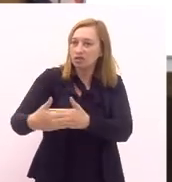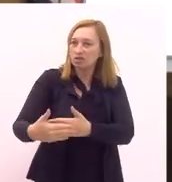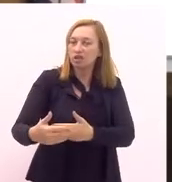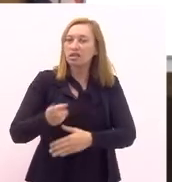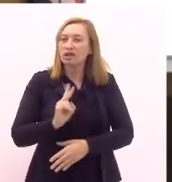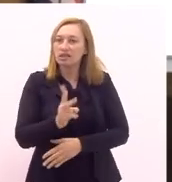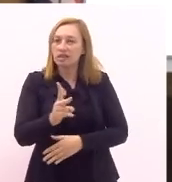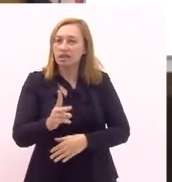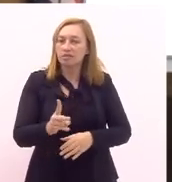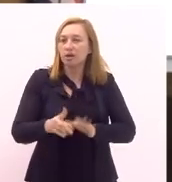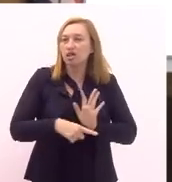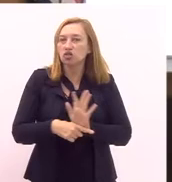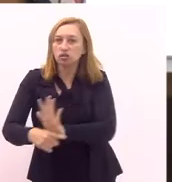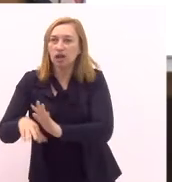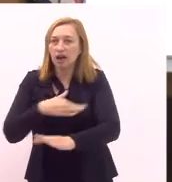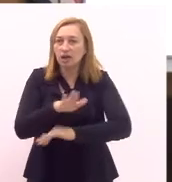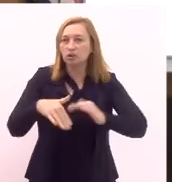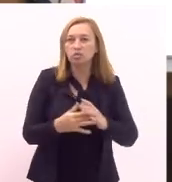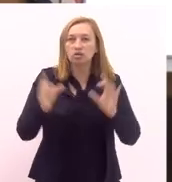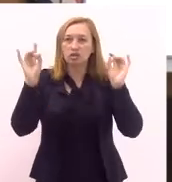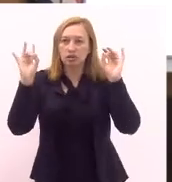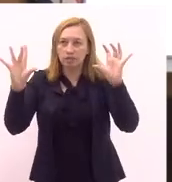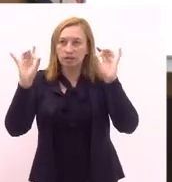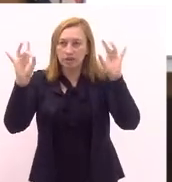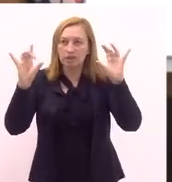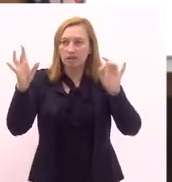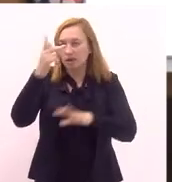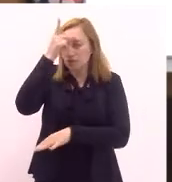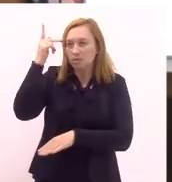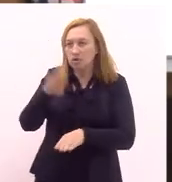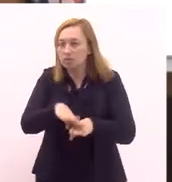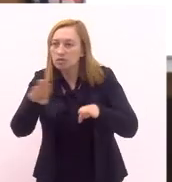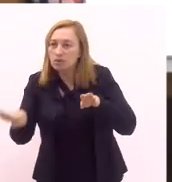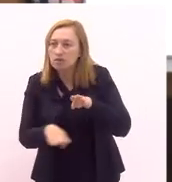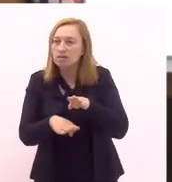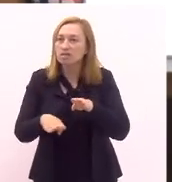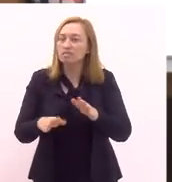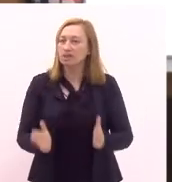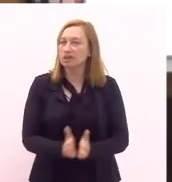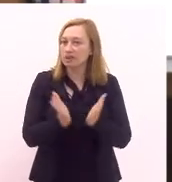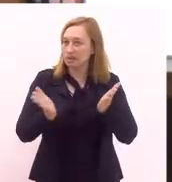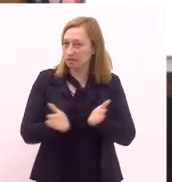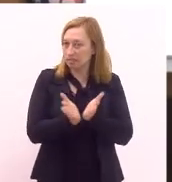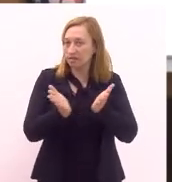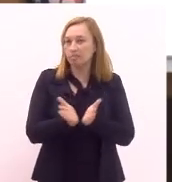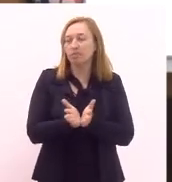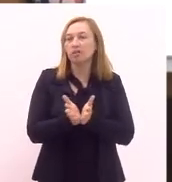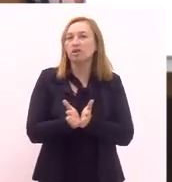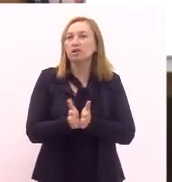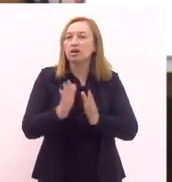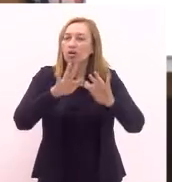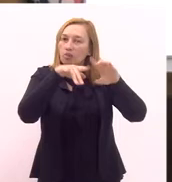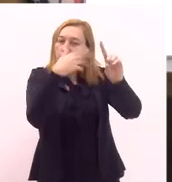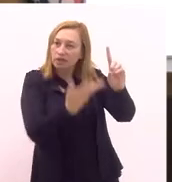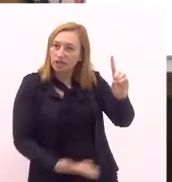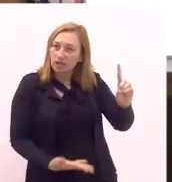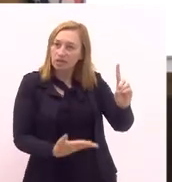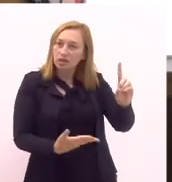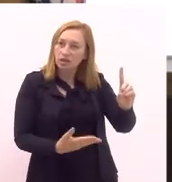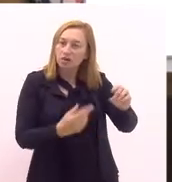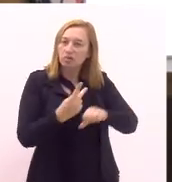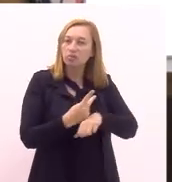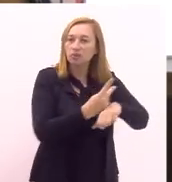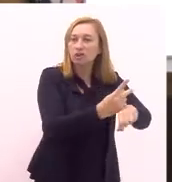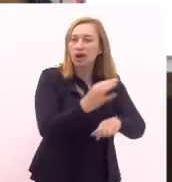foi pautada em ajudar ao próximo em especial de pessoas humildes e portanto homenageá-la com diploma bid de